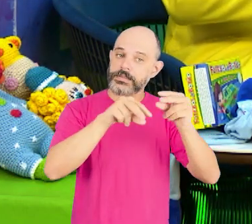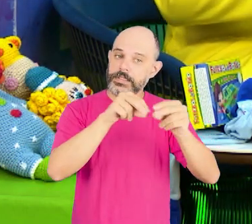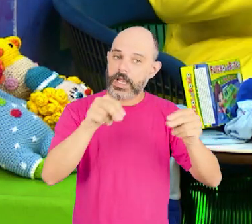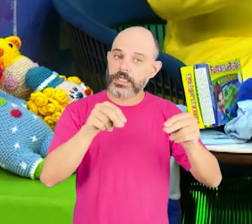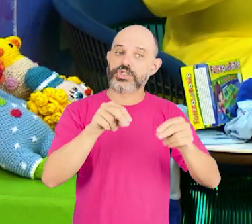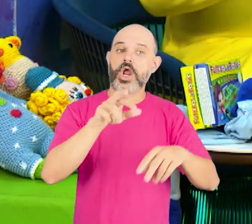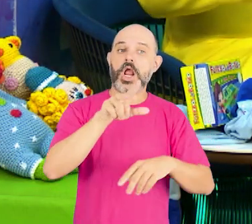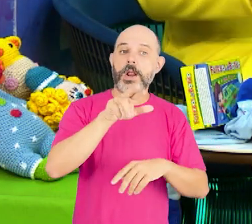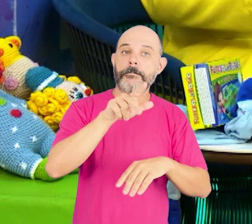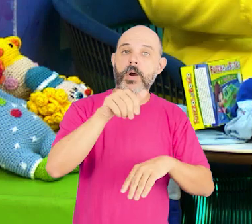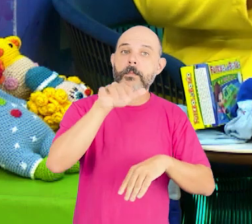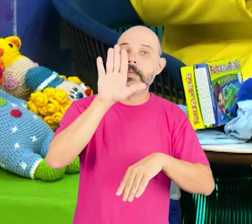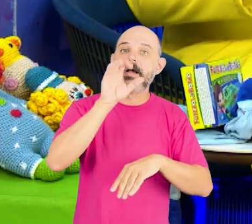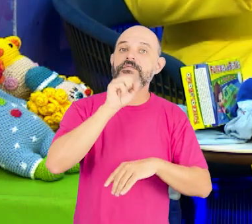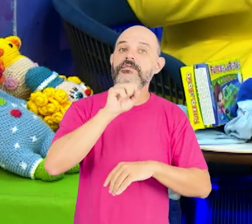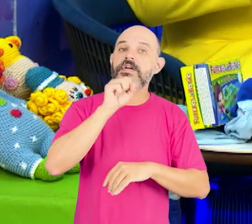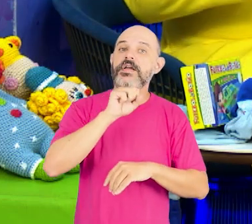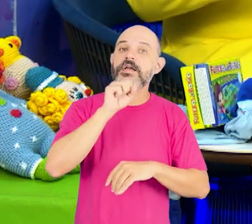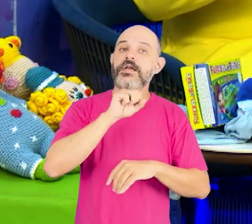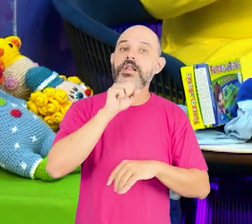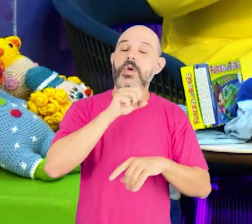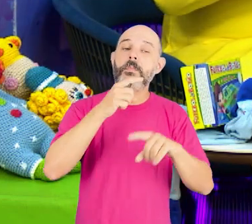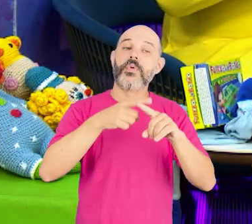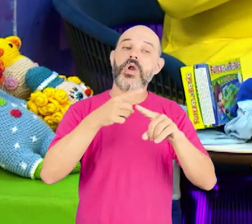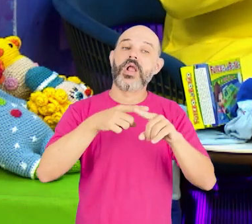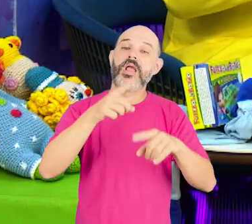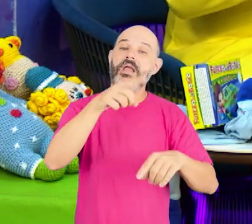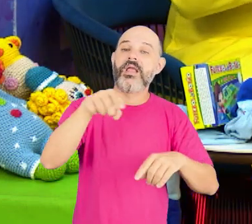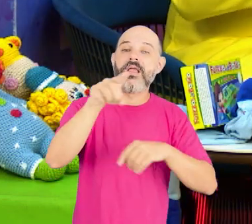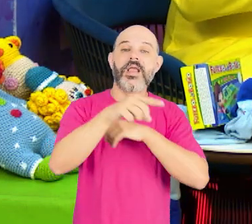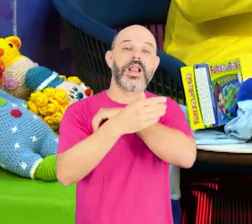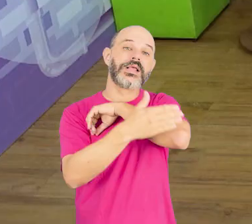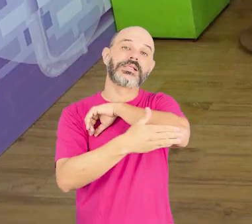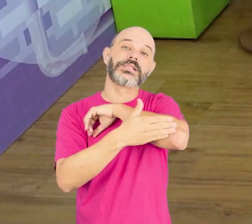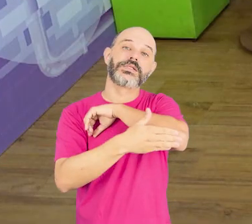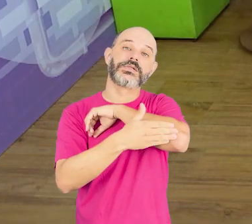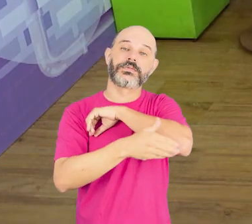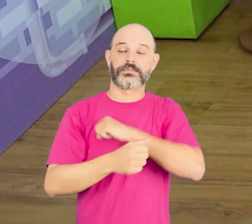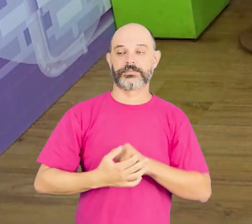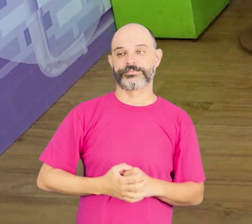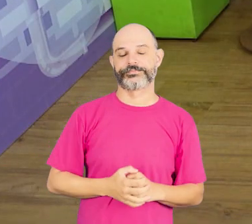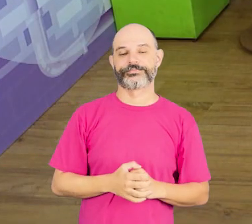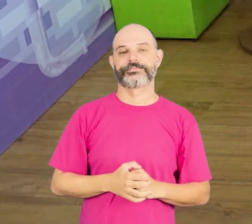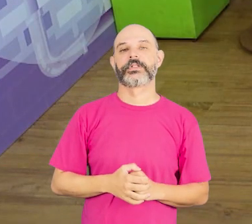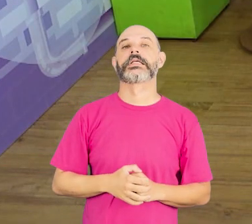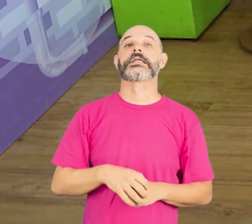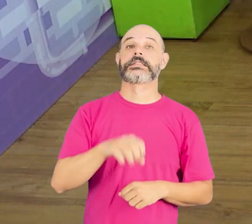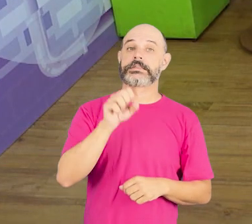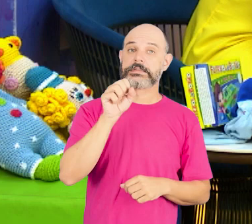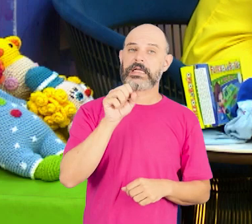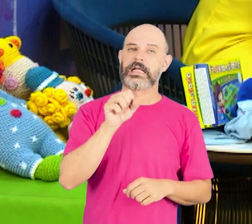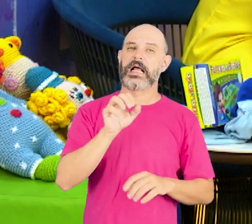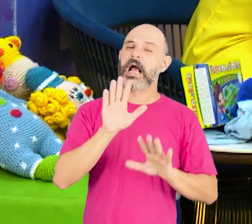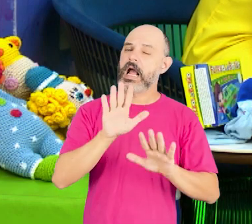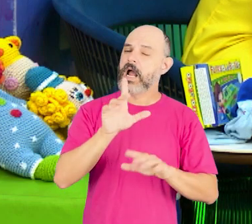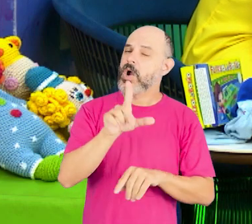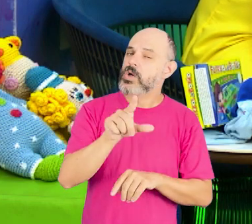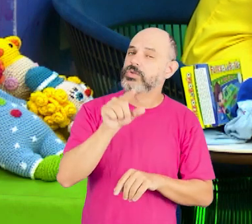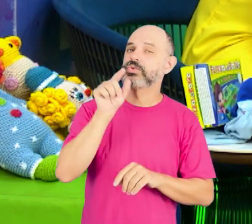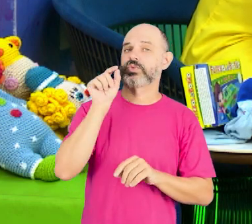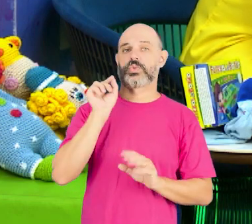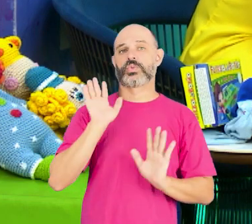presentes pros irmãos mais velhos, quando ainda são crianças, para não ficarem com ciúmes. Na verdade, isso é